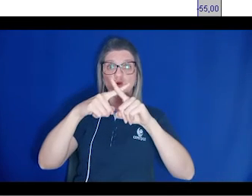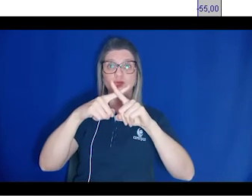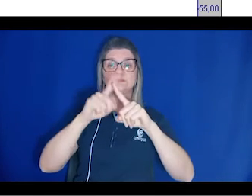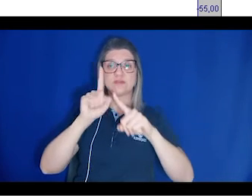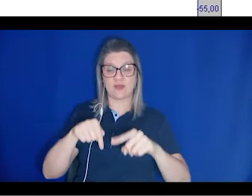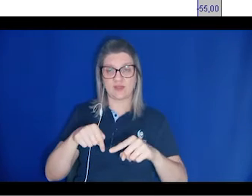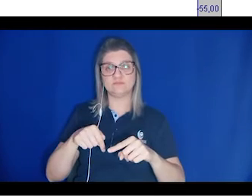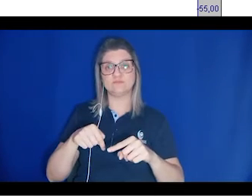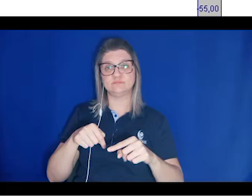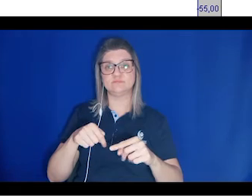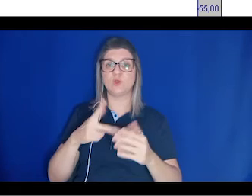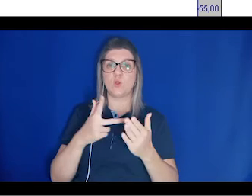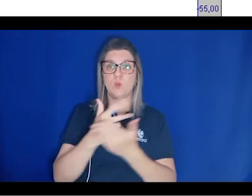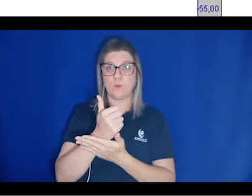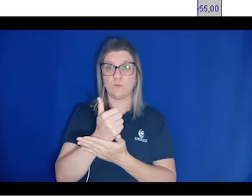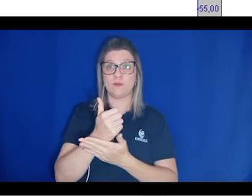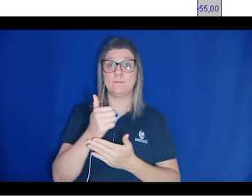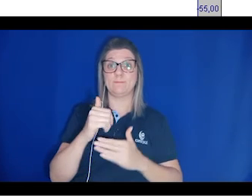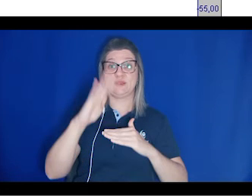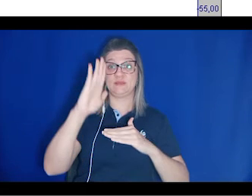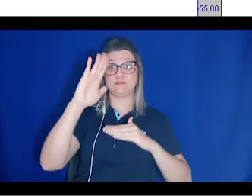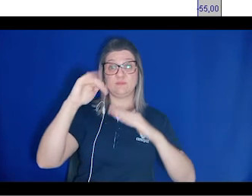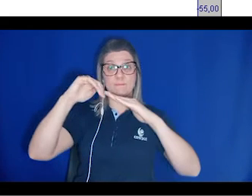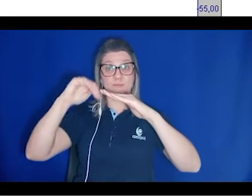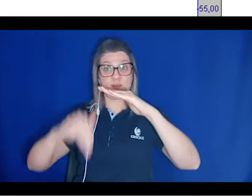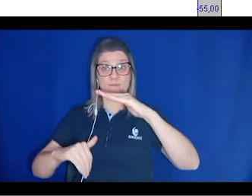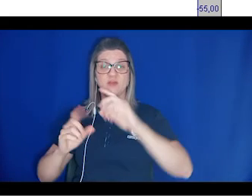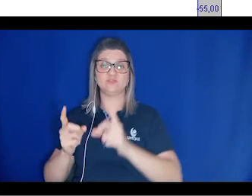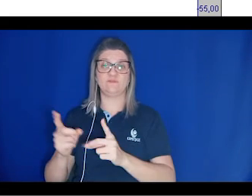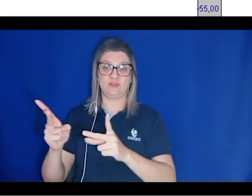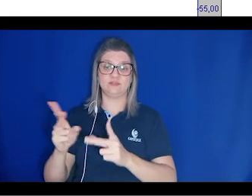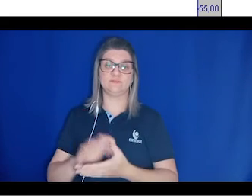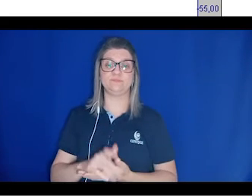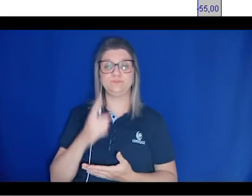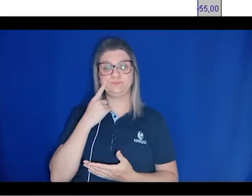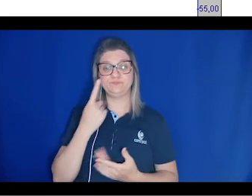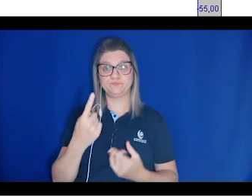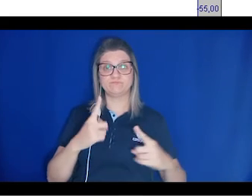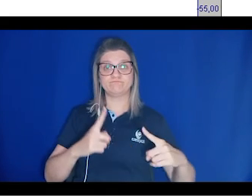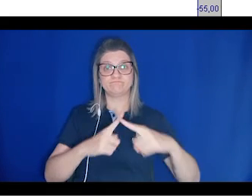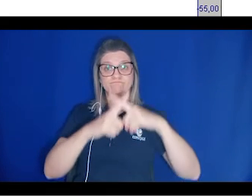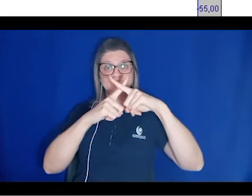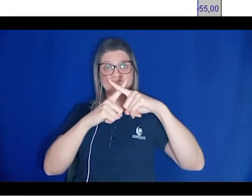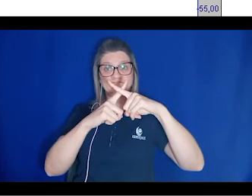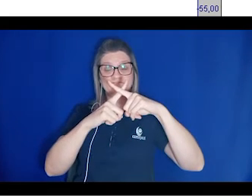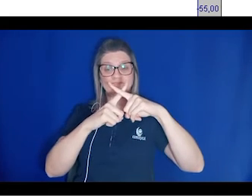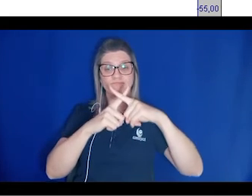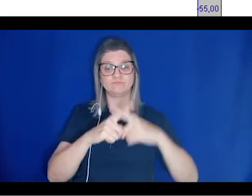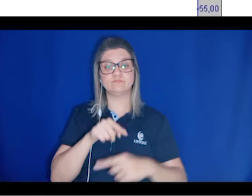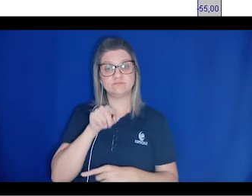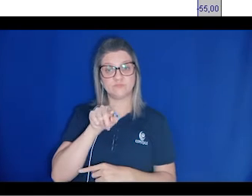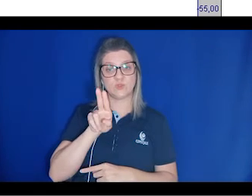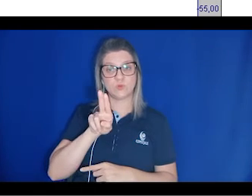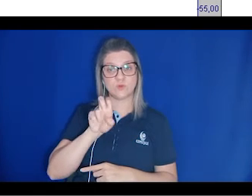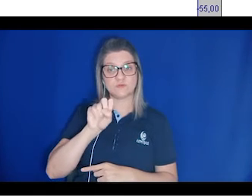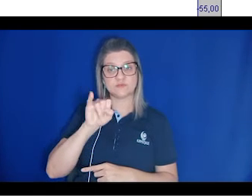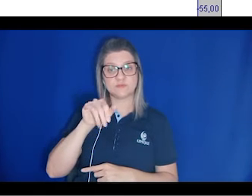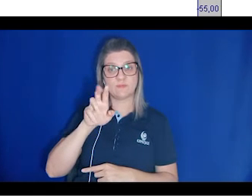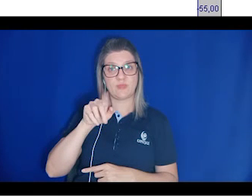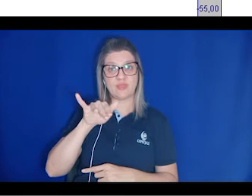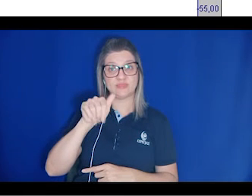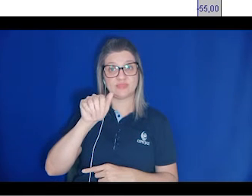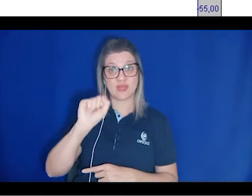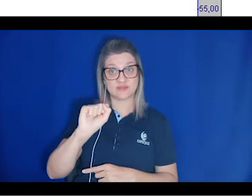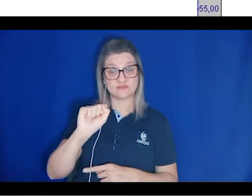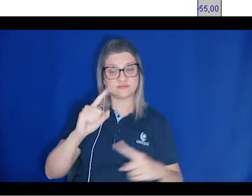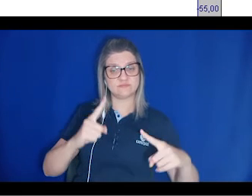Então, olhem aqui o exemplo. Nós temos o momento que ocorre o cruzamento das médias aqui em Uzi Minas. Elas se cruzam na